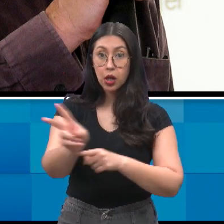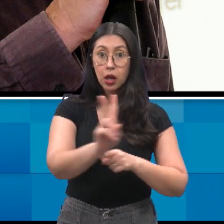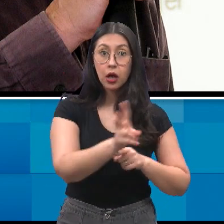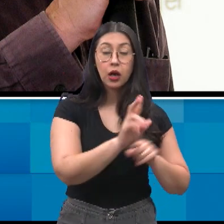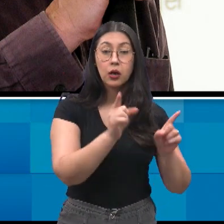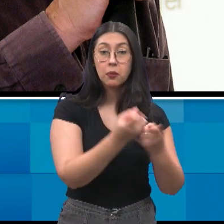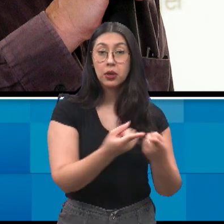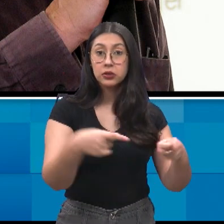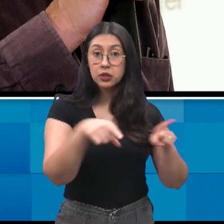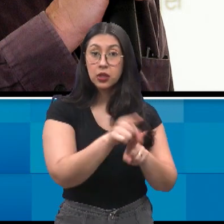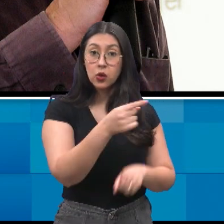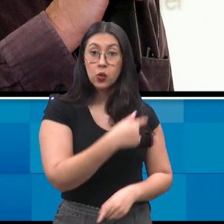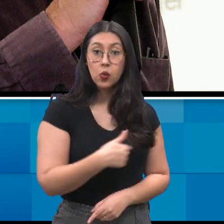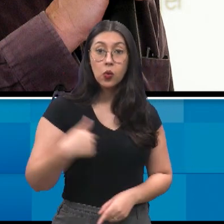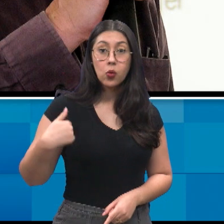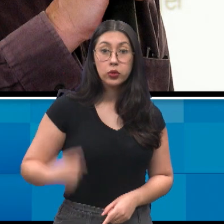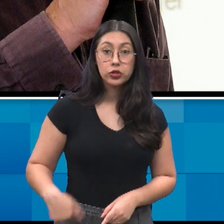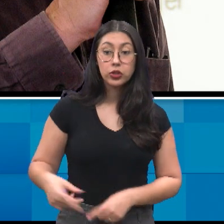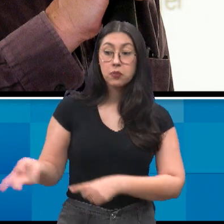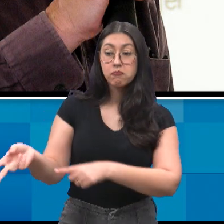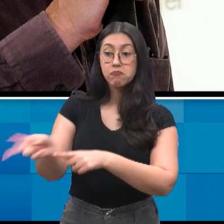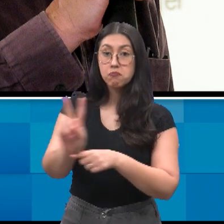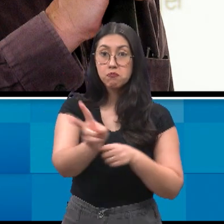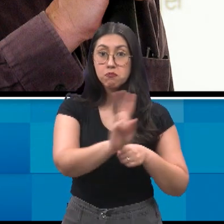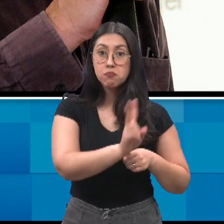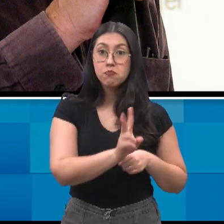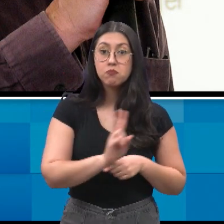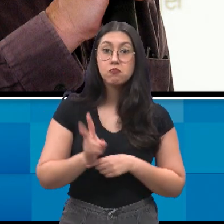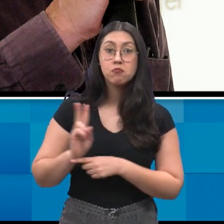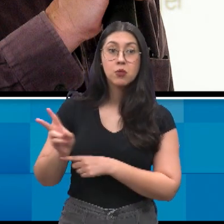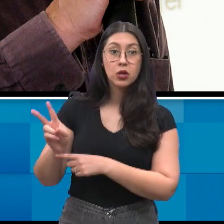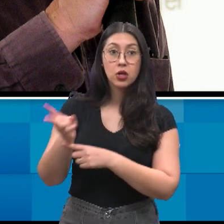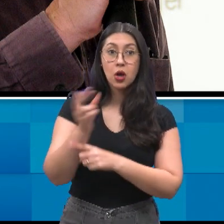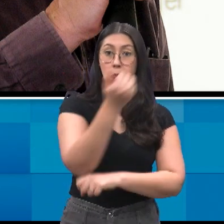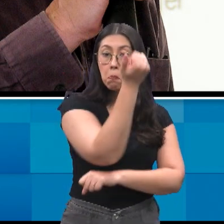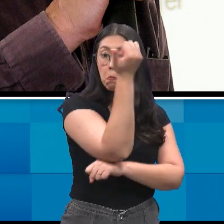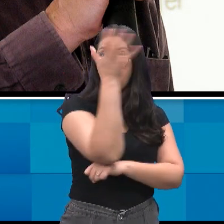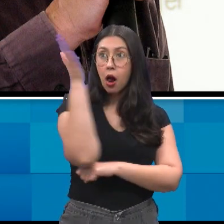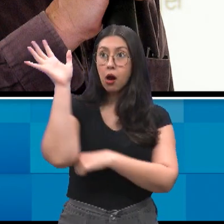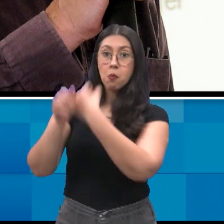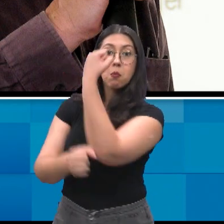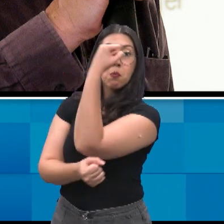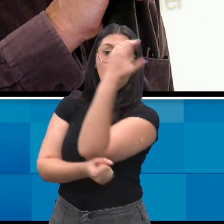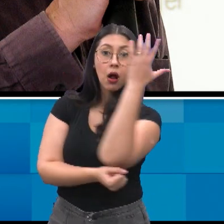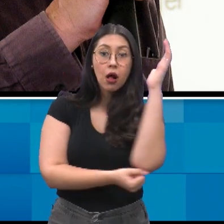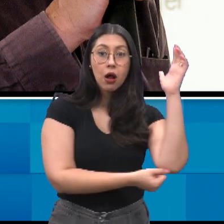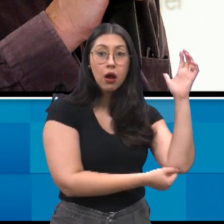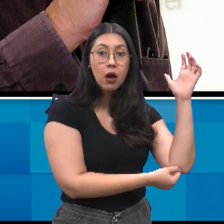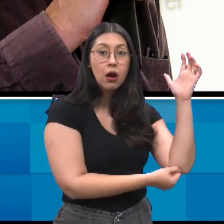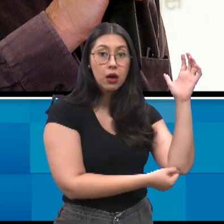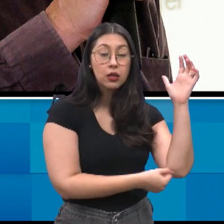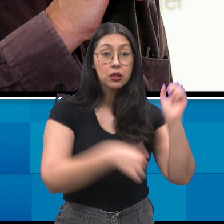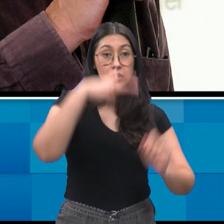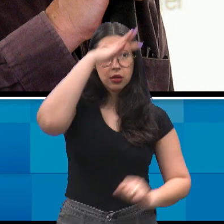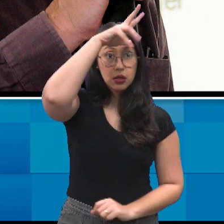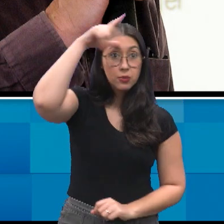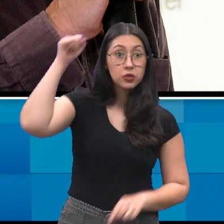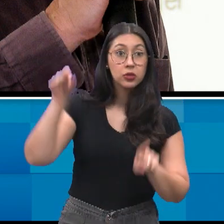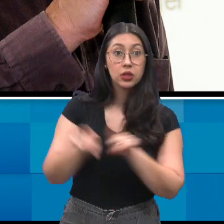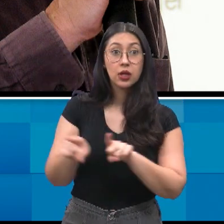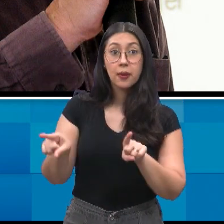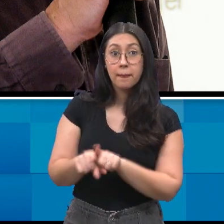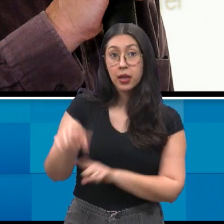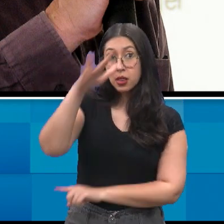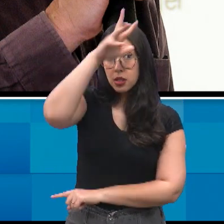que faz um monitoramento das áreas de queimada na Amazônia, no Mato Grosso, na região do